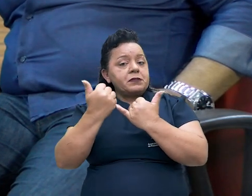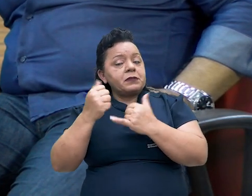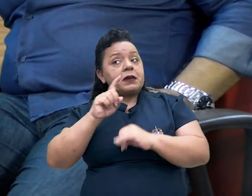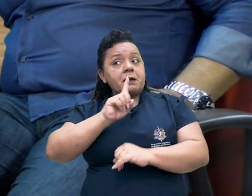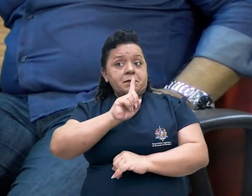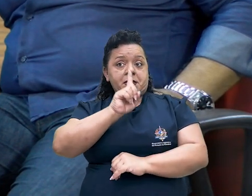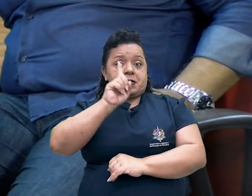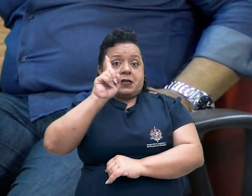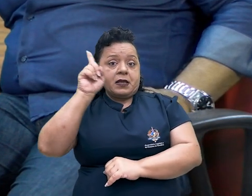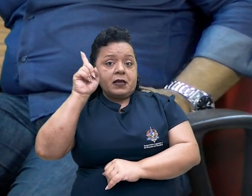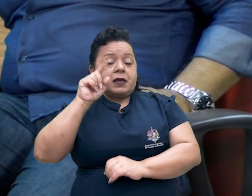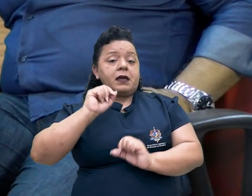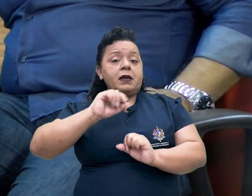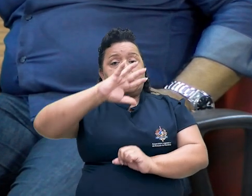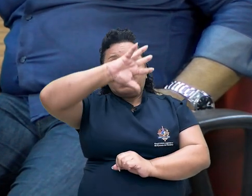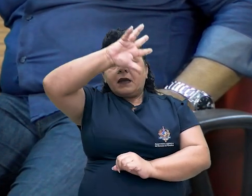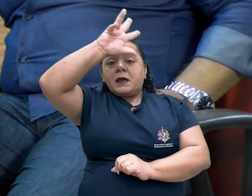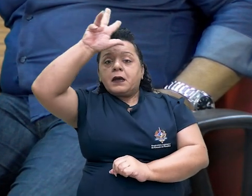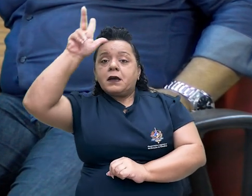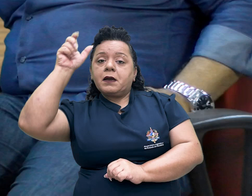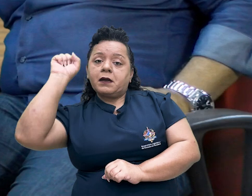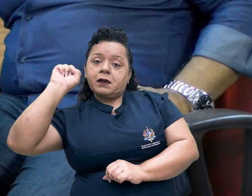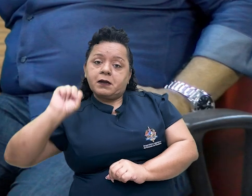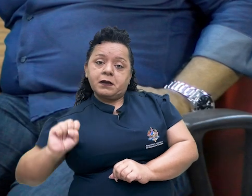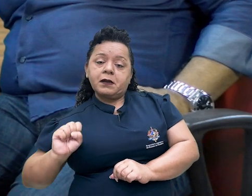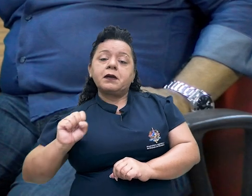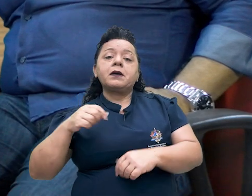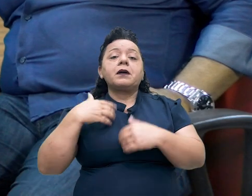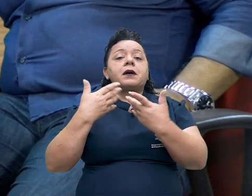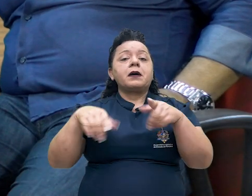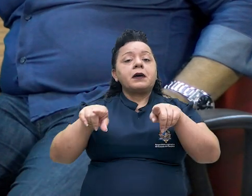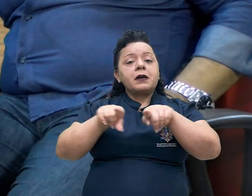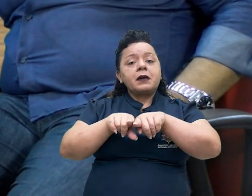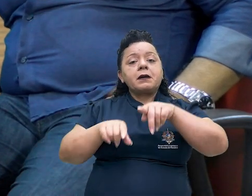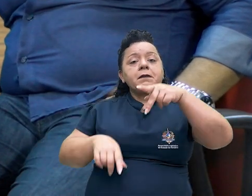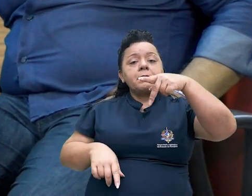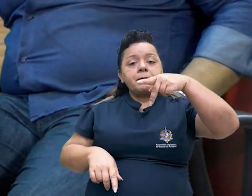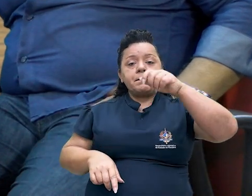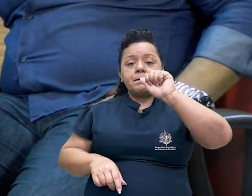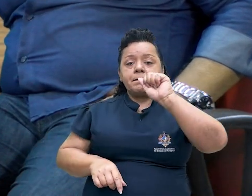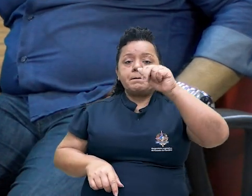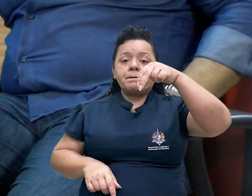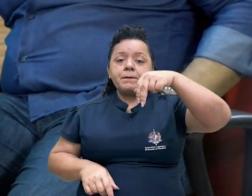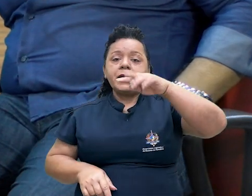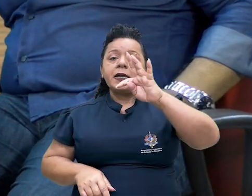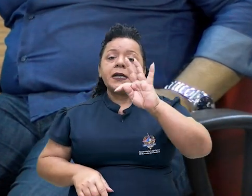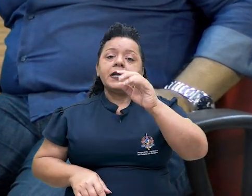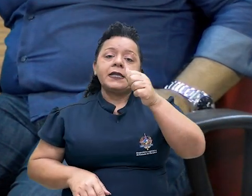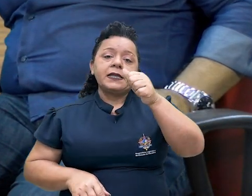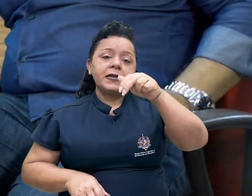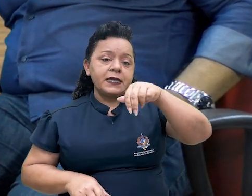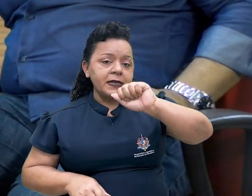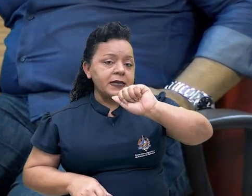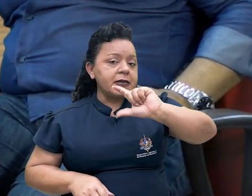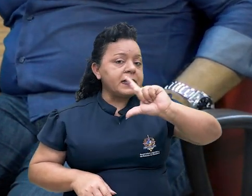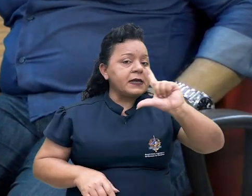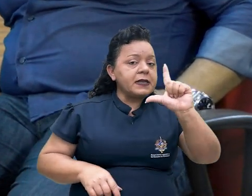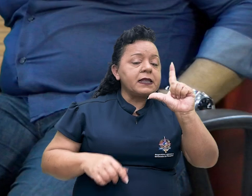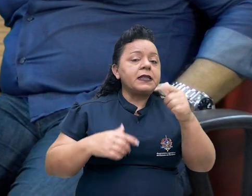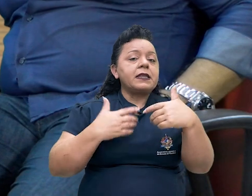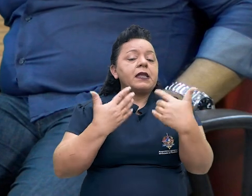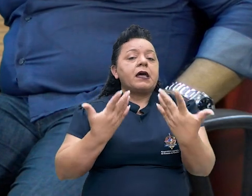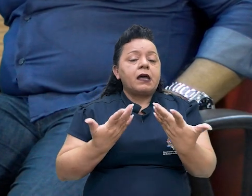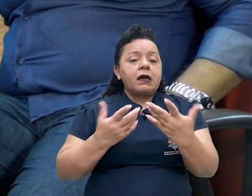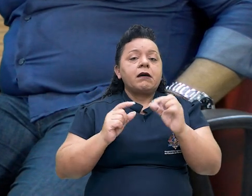por exemplo mat Grosso do Sul o Pantanal aí Pantanal passando por por por crise em cima de crise